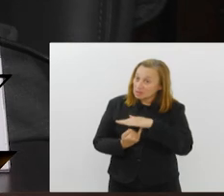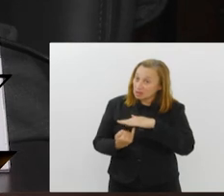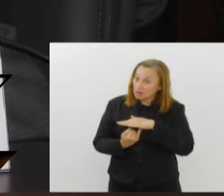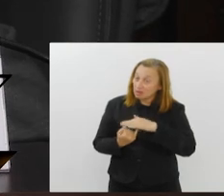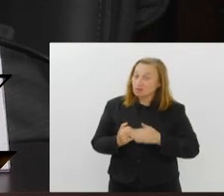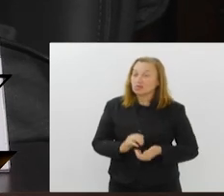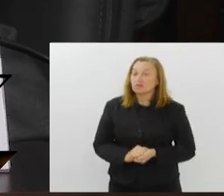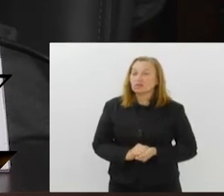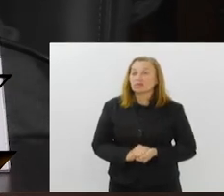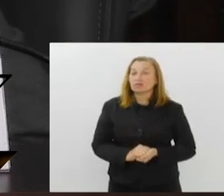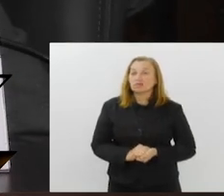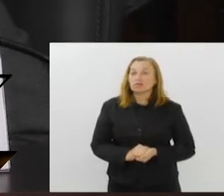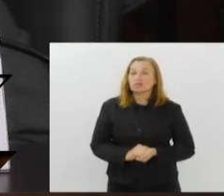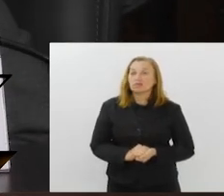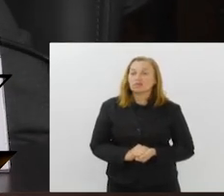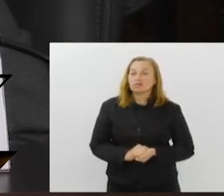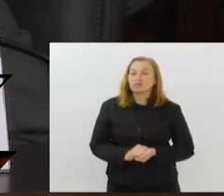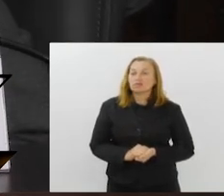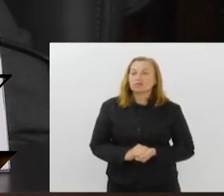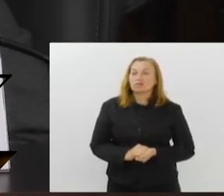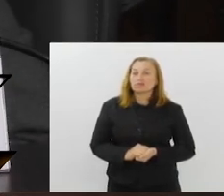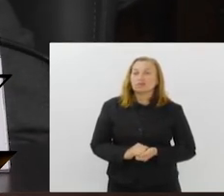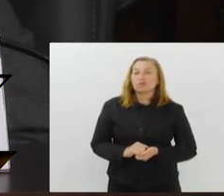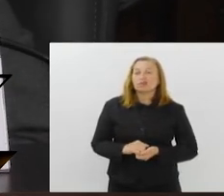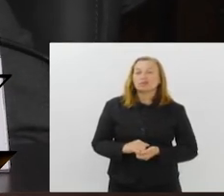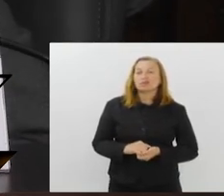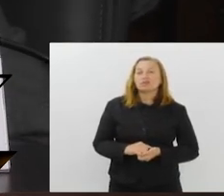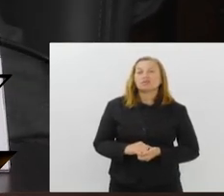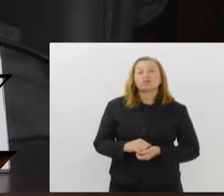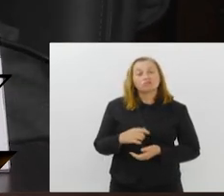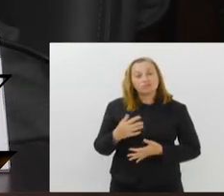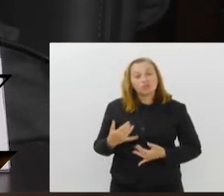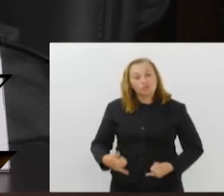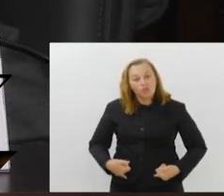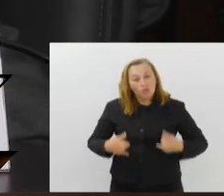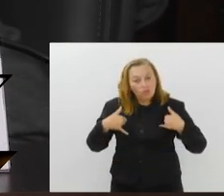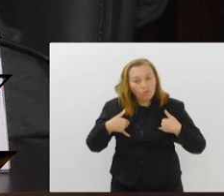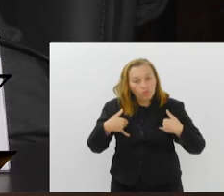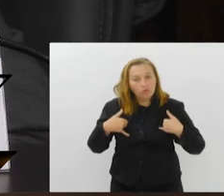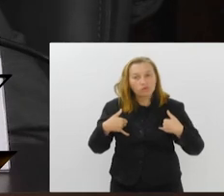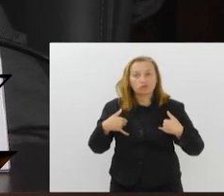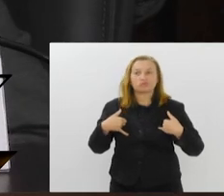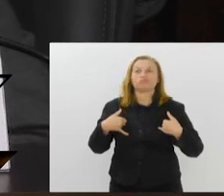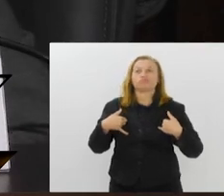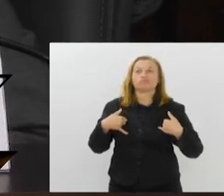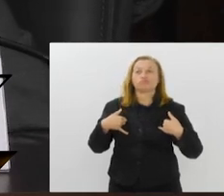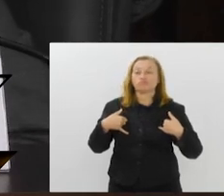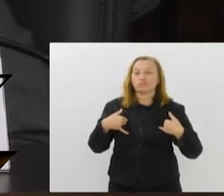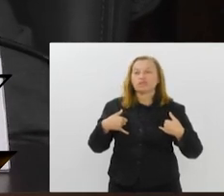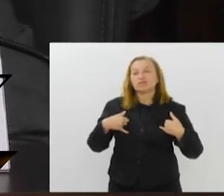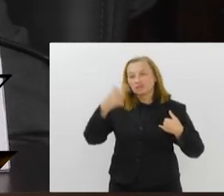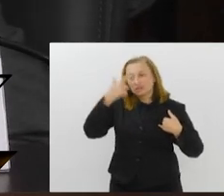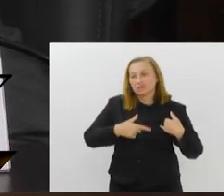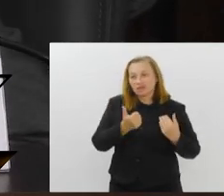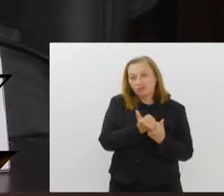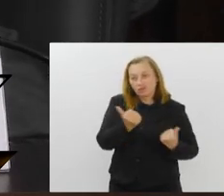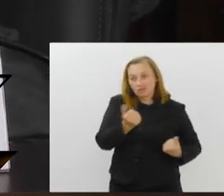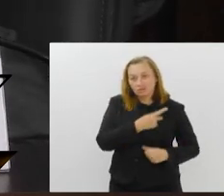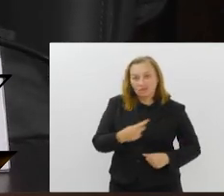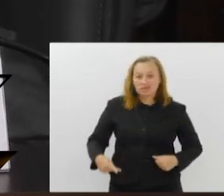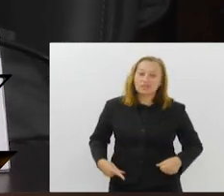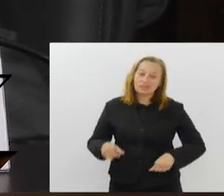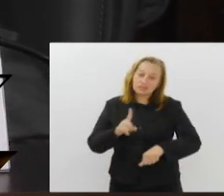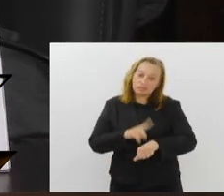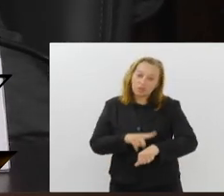presente na no cenário nacional há muito tempo e que eu tenho Muita honra de presidir de ser o vice-presidente nesse momento